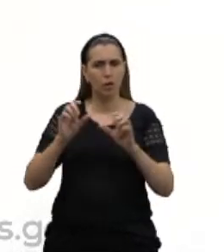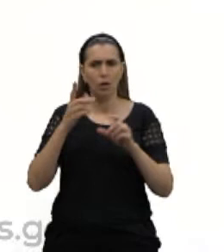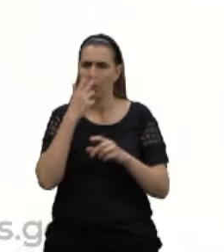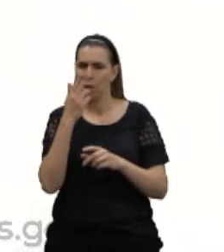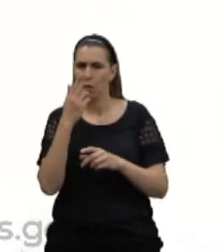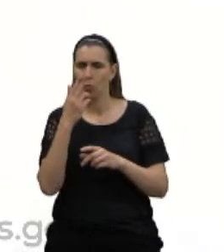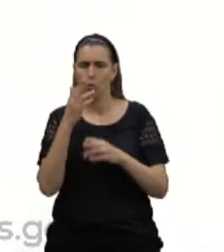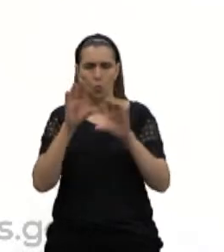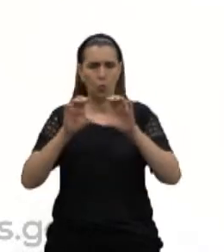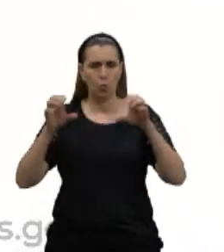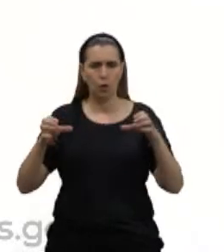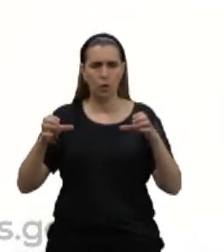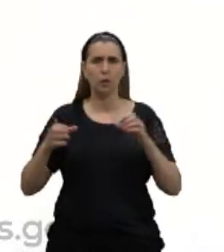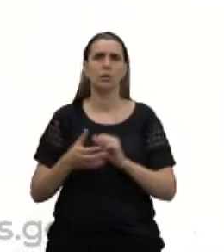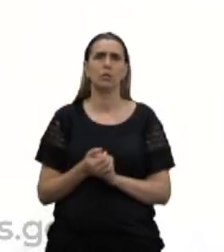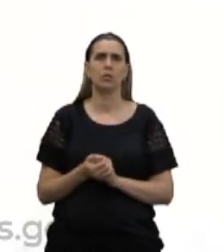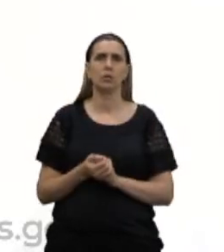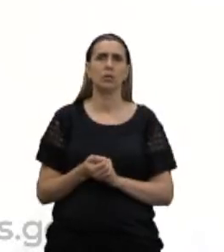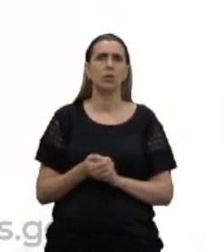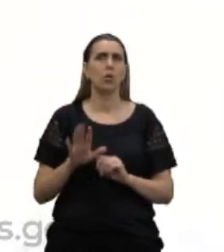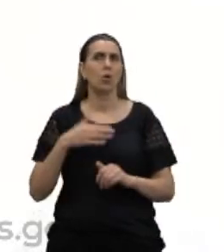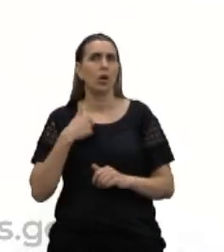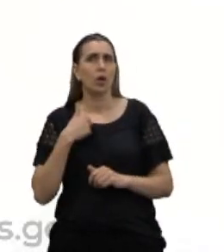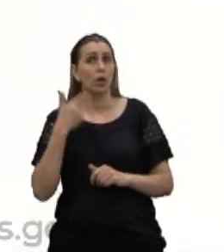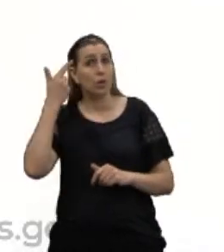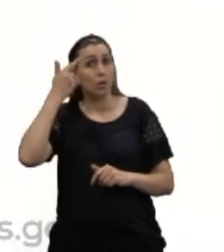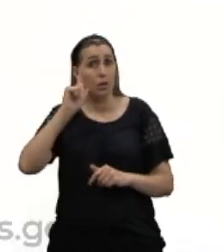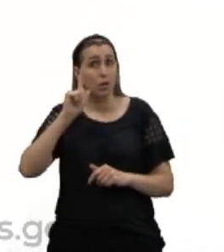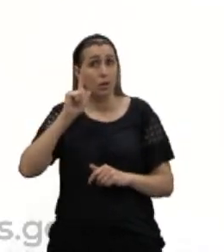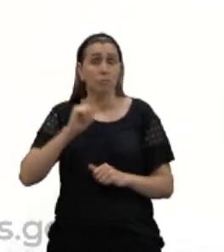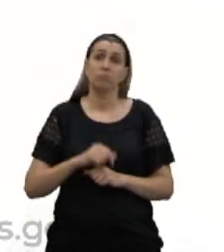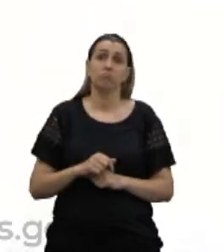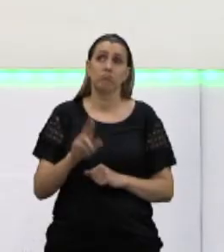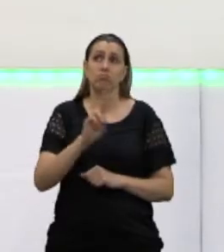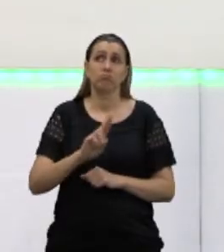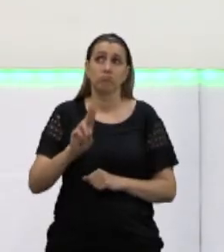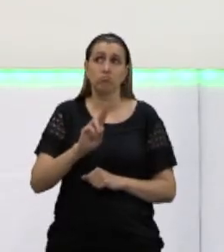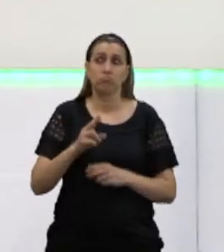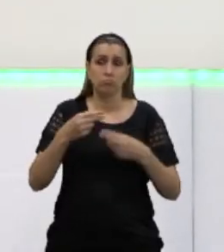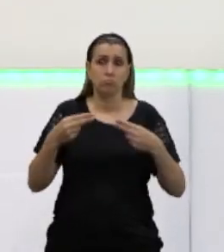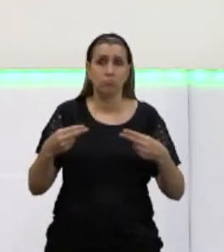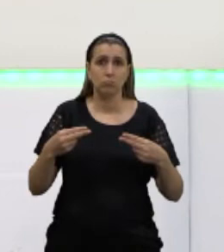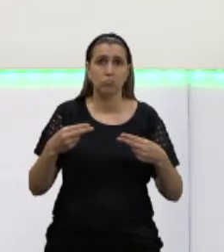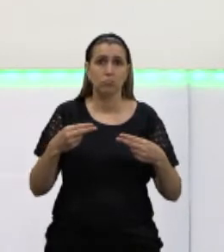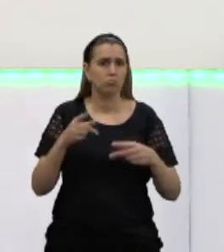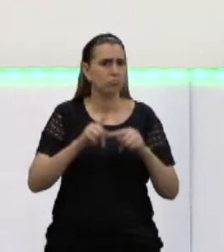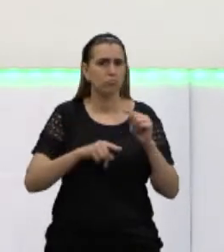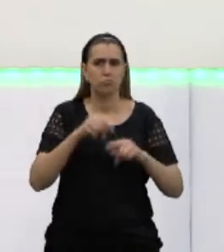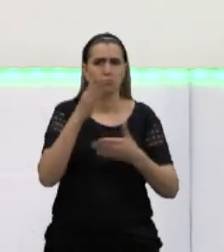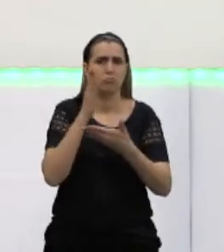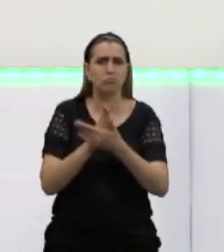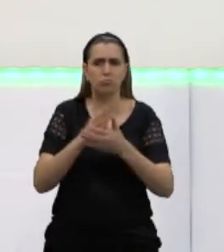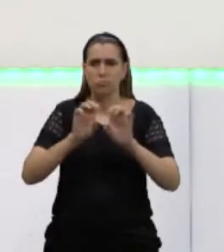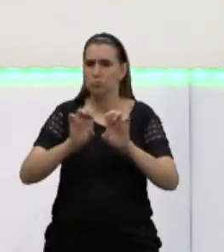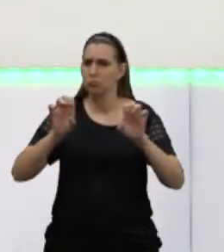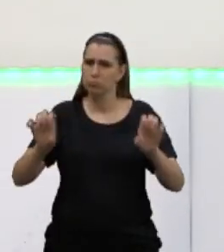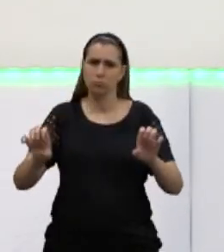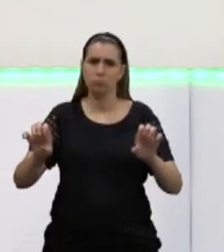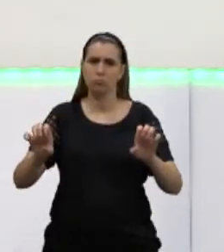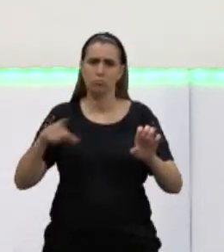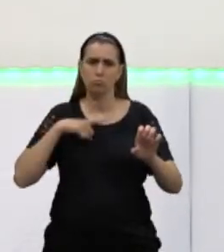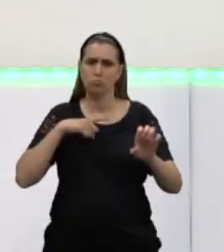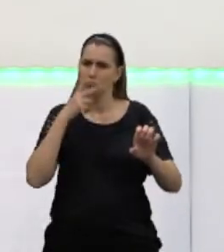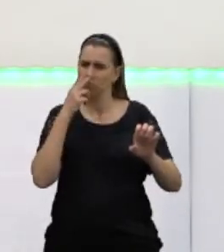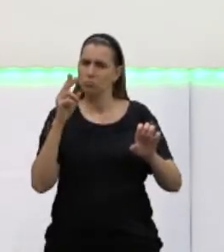iguais. Então, quando eu consigo pegar um elemento, né, dividi-lo ao meio, e elas